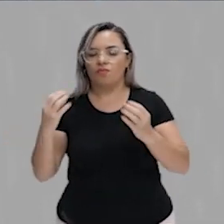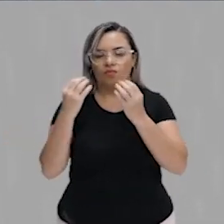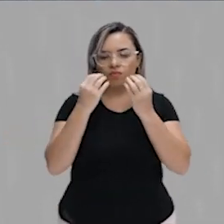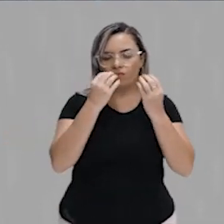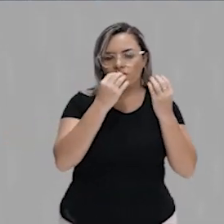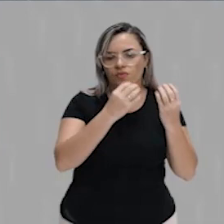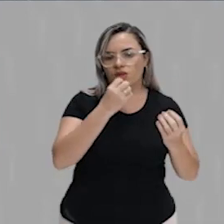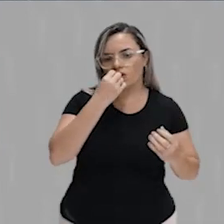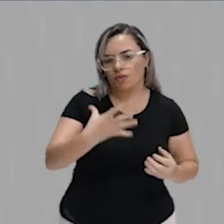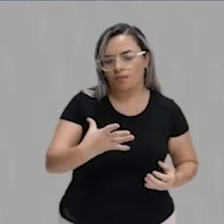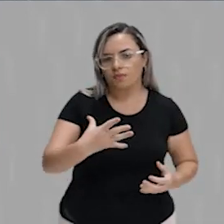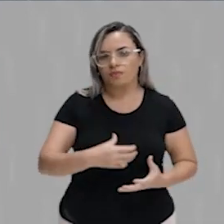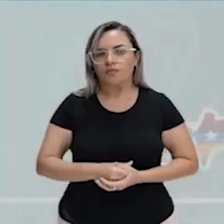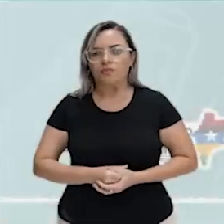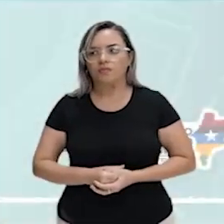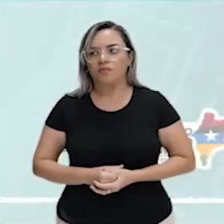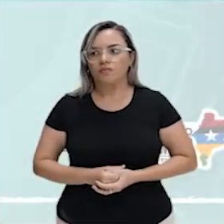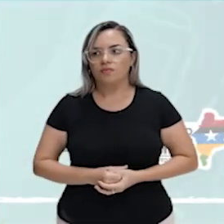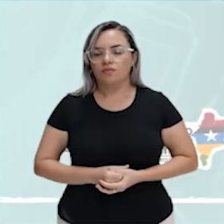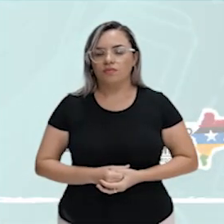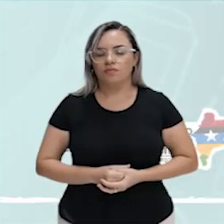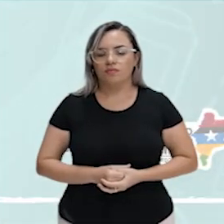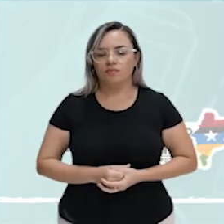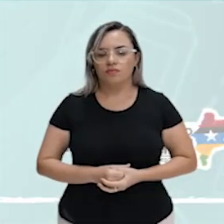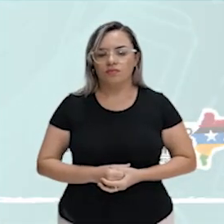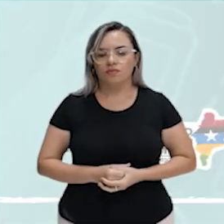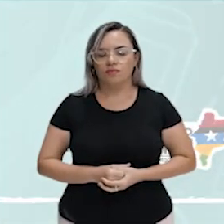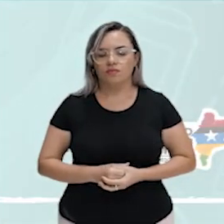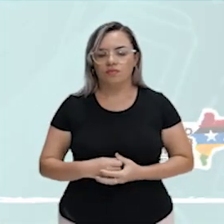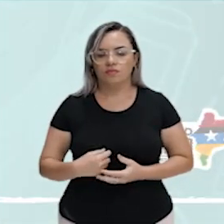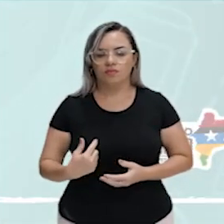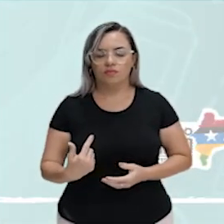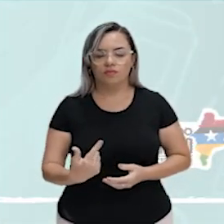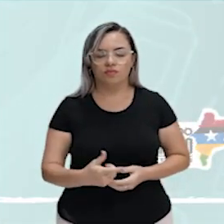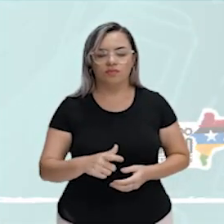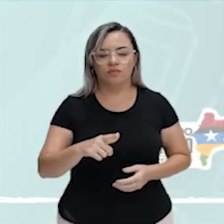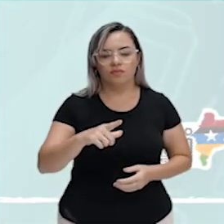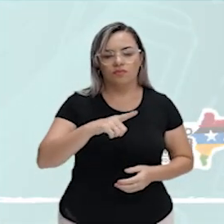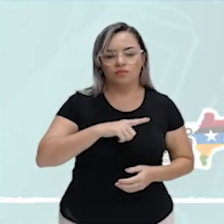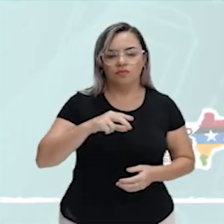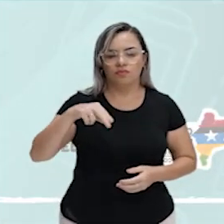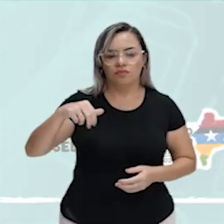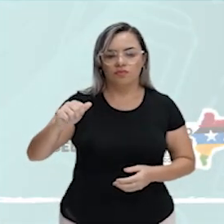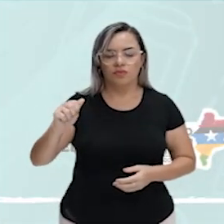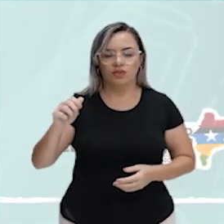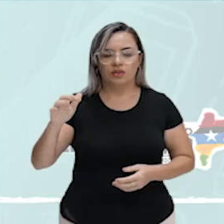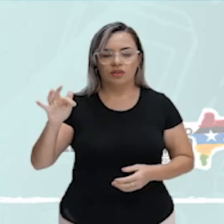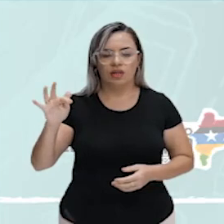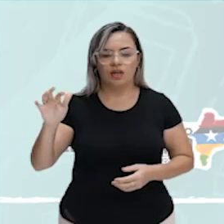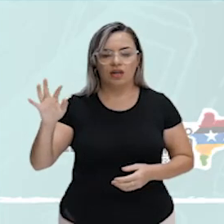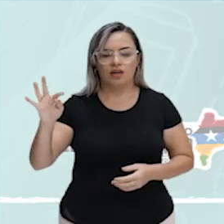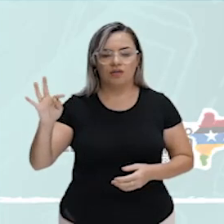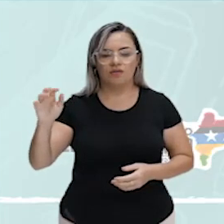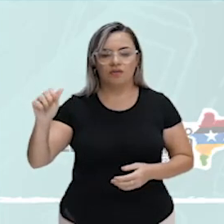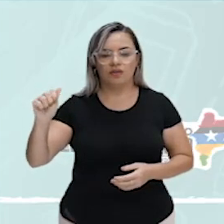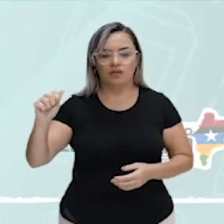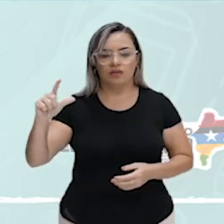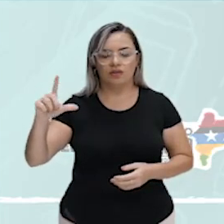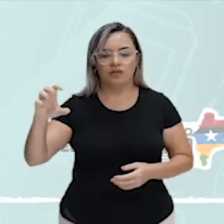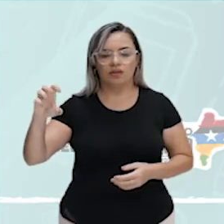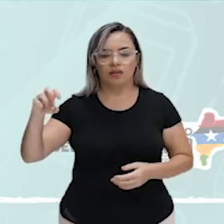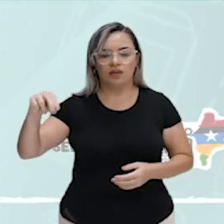nós temos aqui o seguinte, ó. Nós temos o naftaleno acético. É uma outra substância, que também é